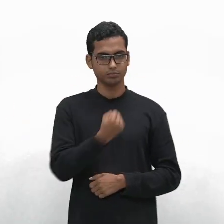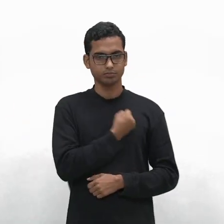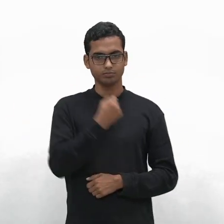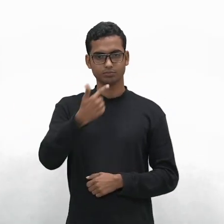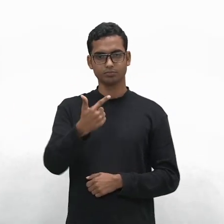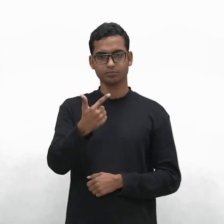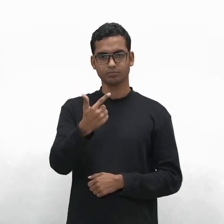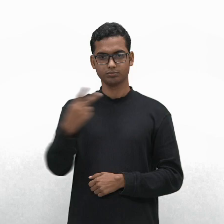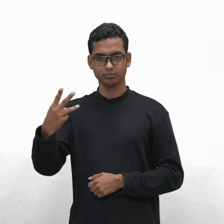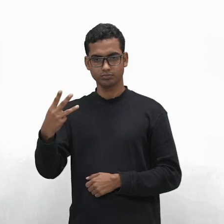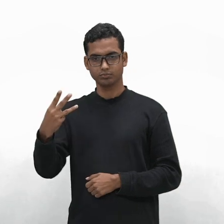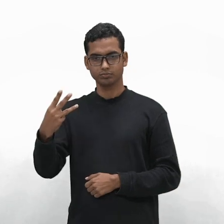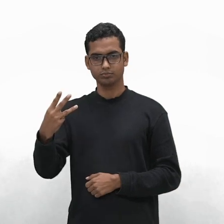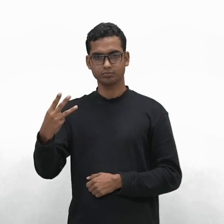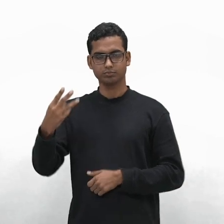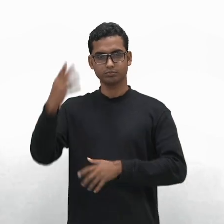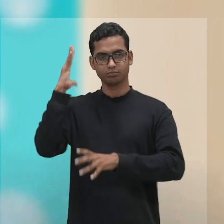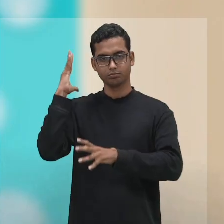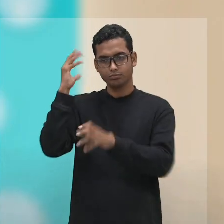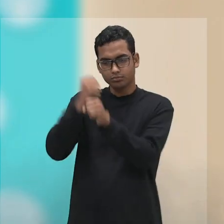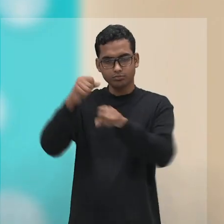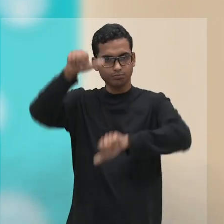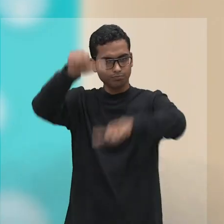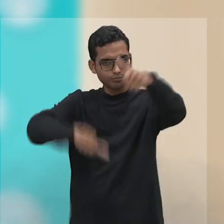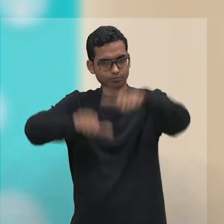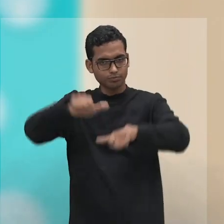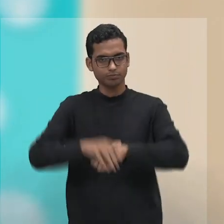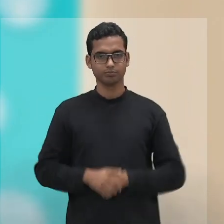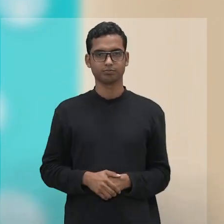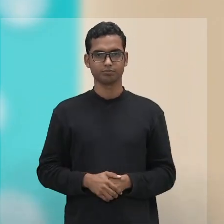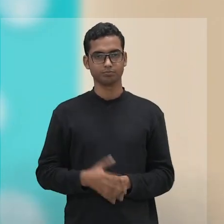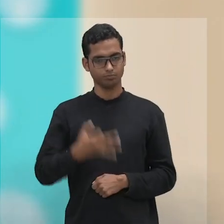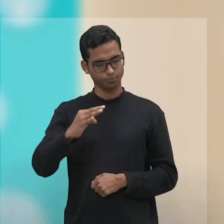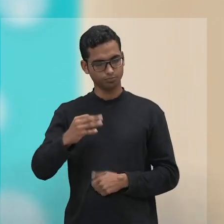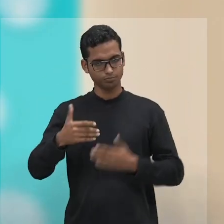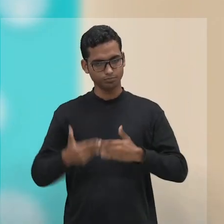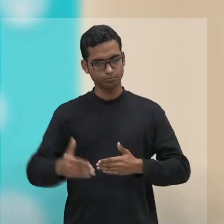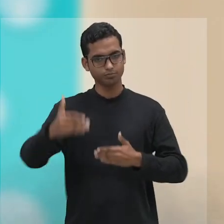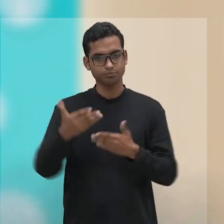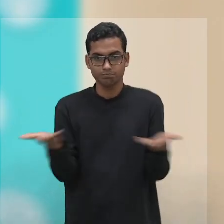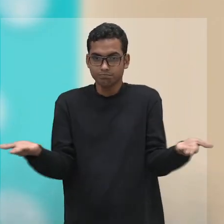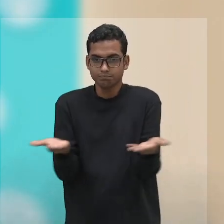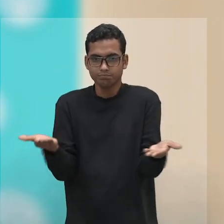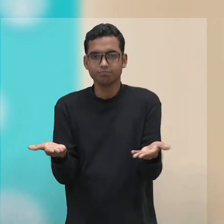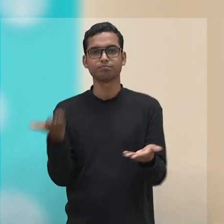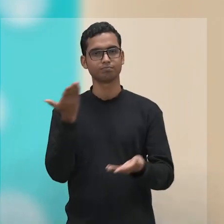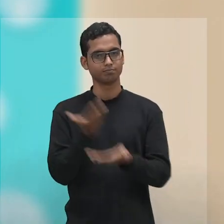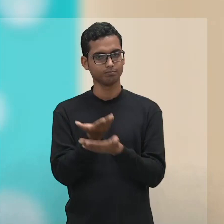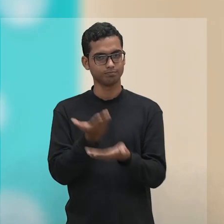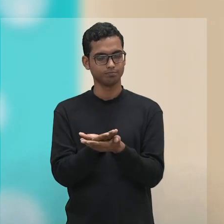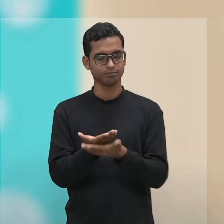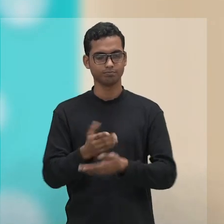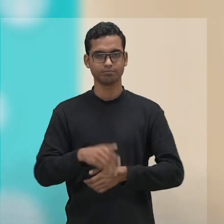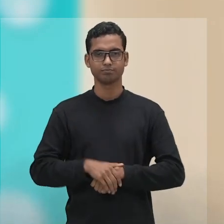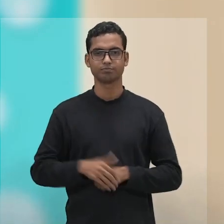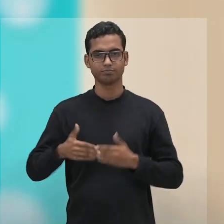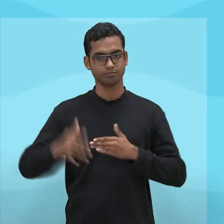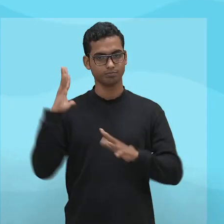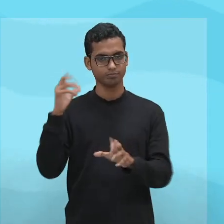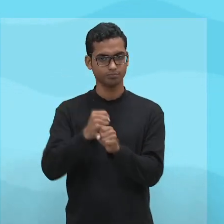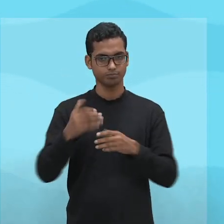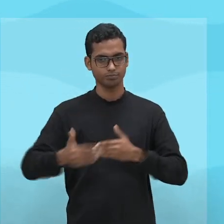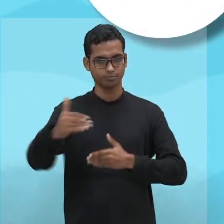23, revisão e avaliação, certo? Então, agora vamos dar início à nossa